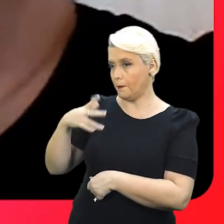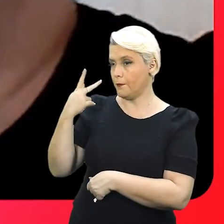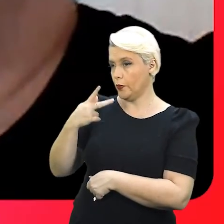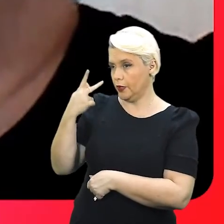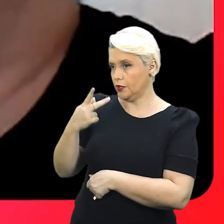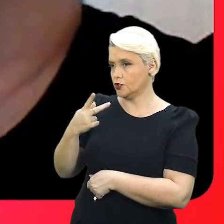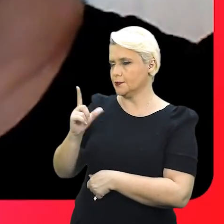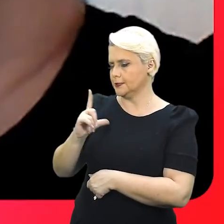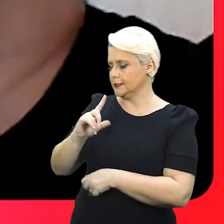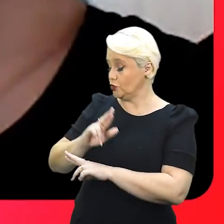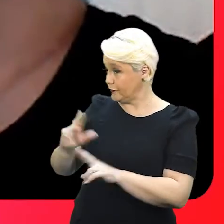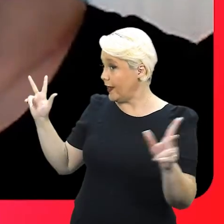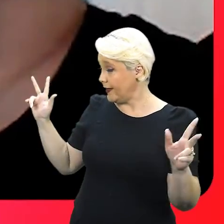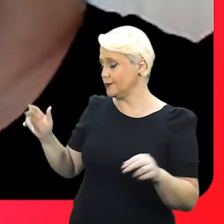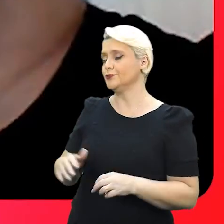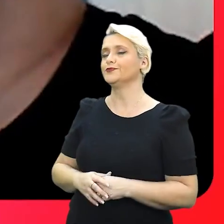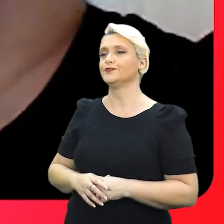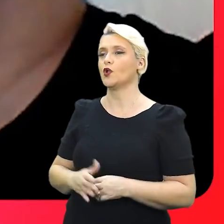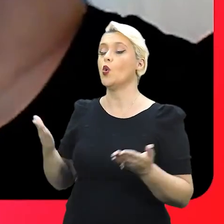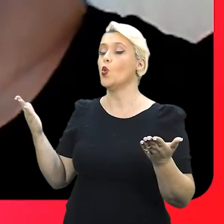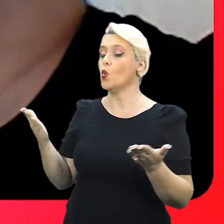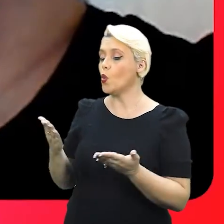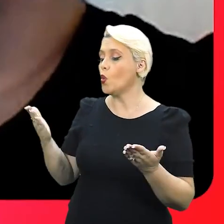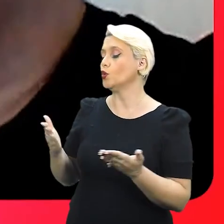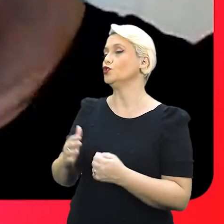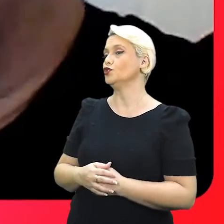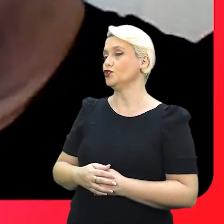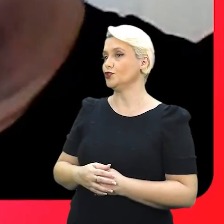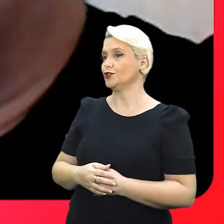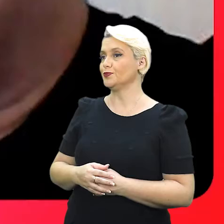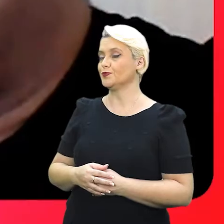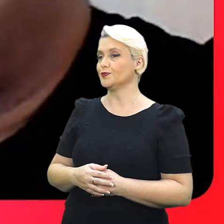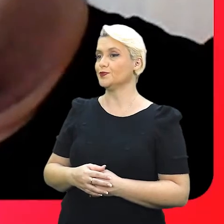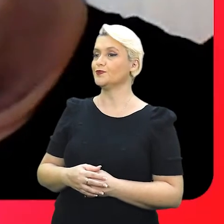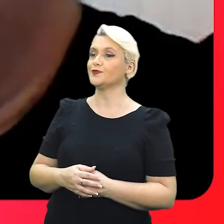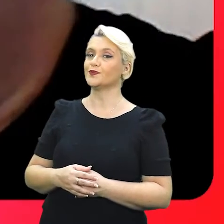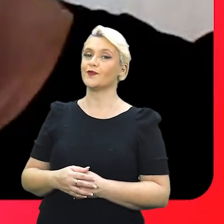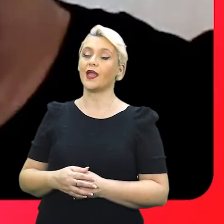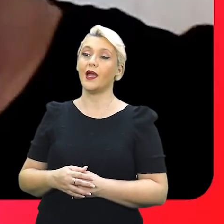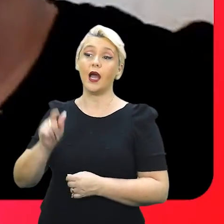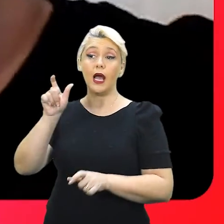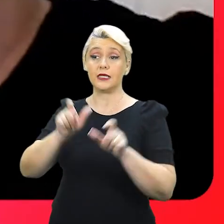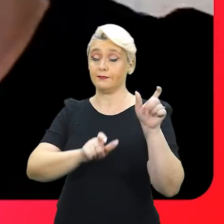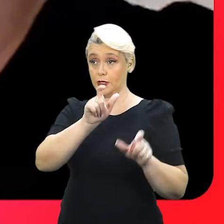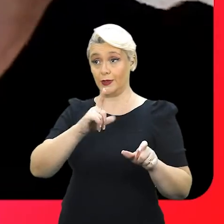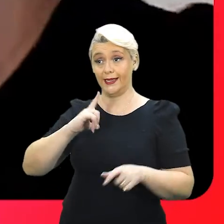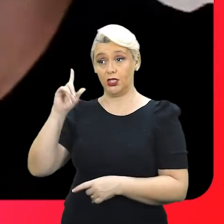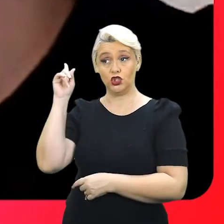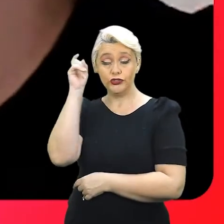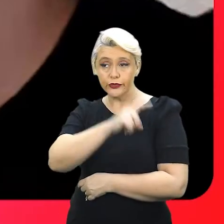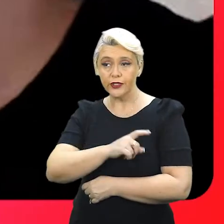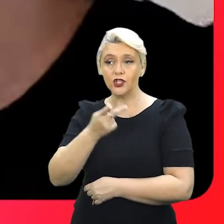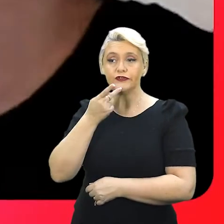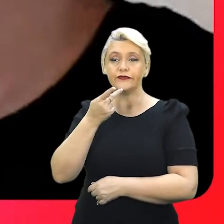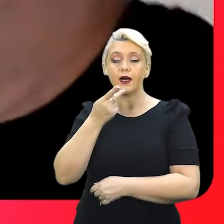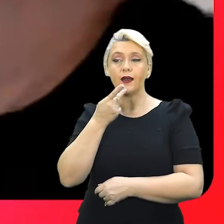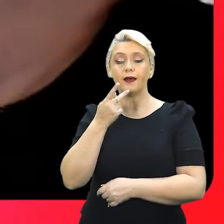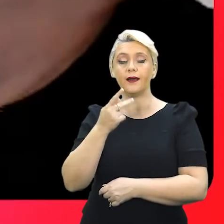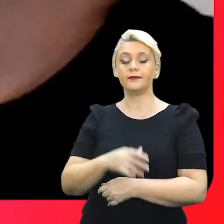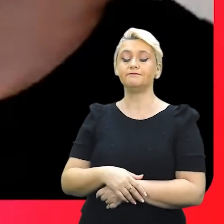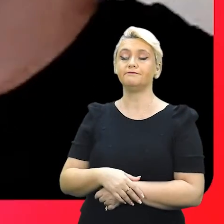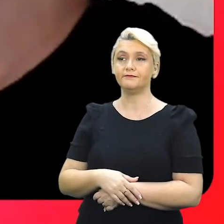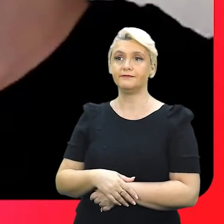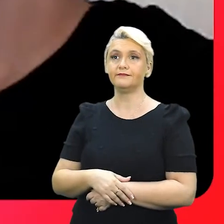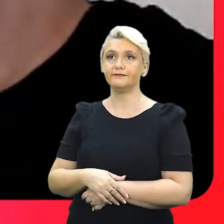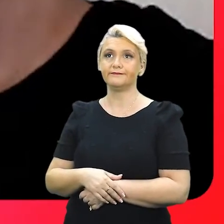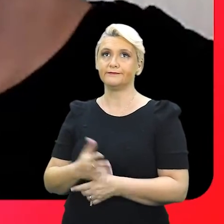política bem diferente. Hoje, as pessoas têm até dificuldade de dizer